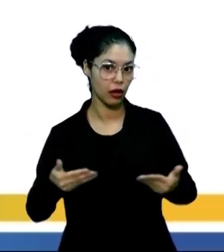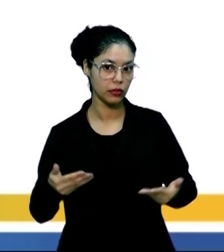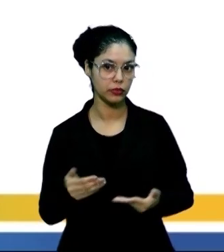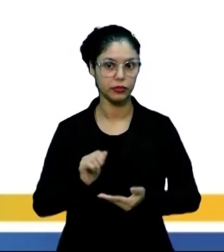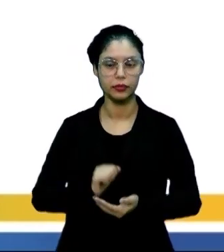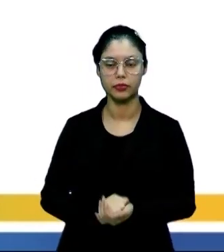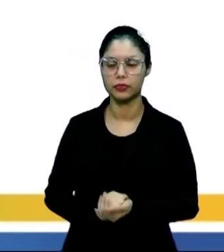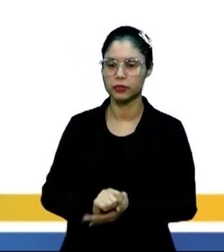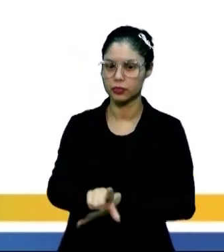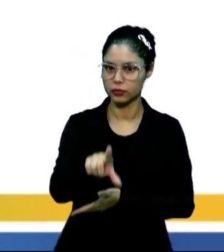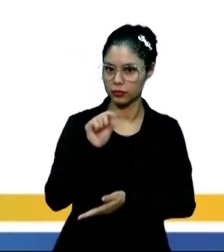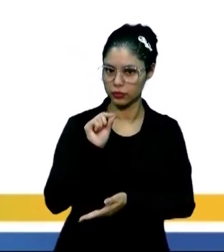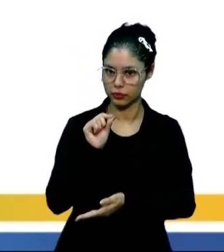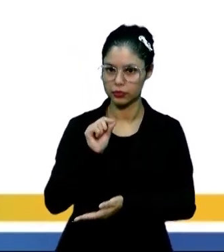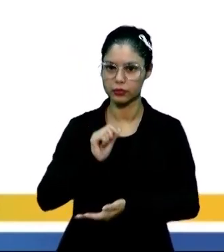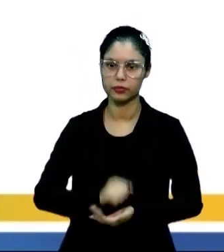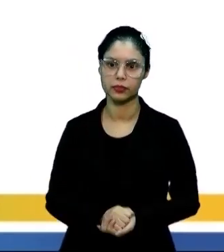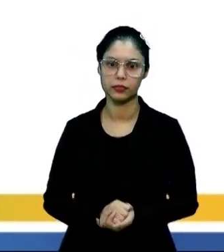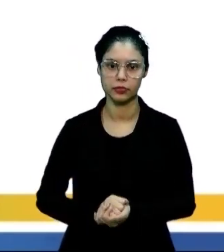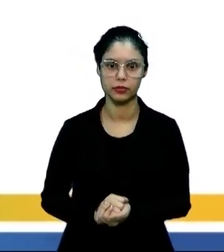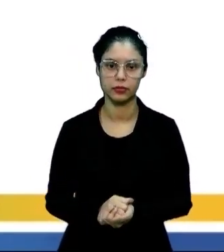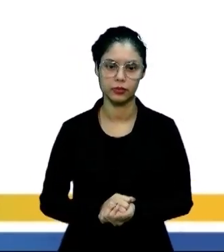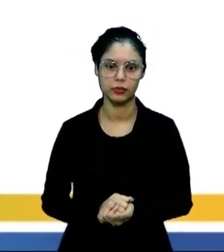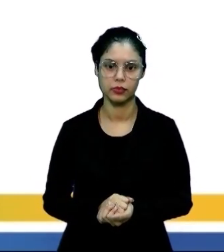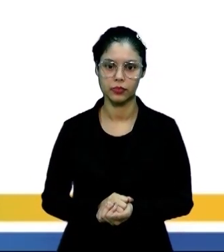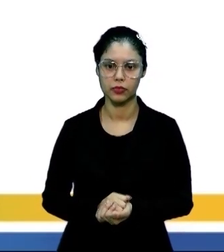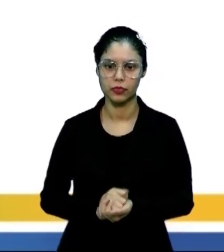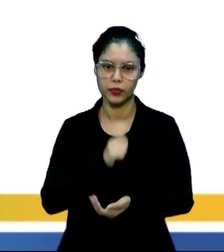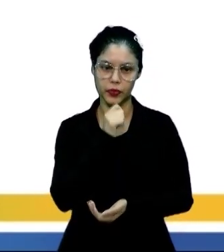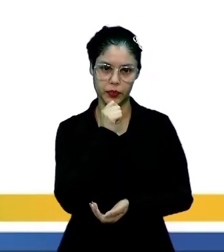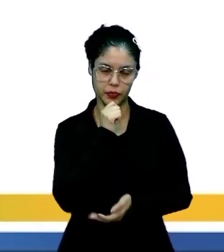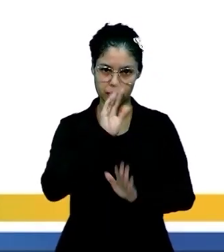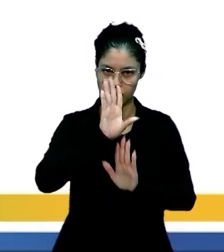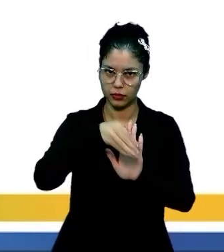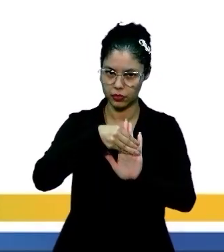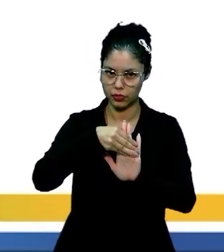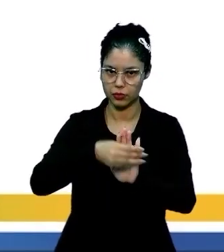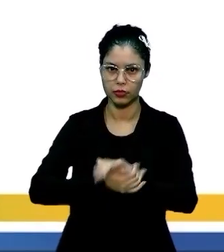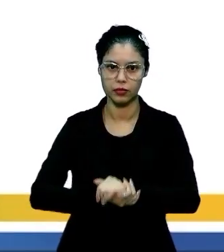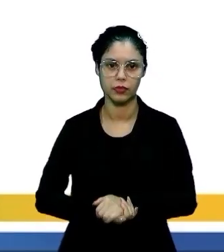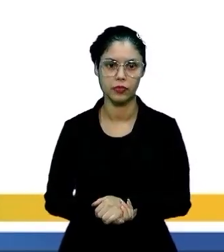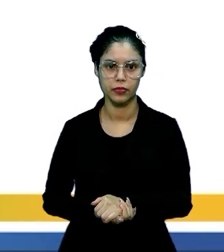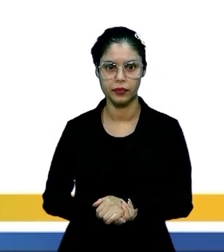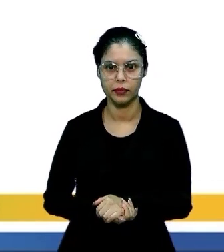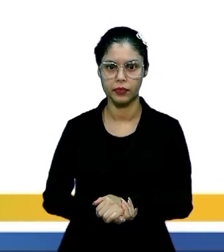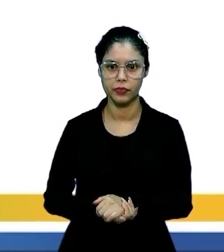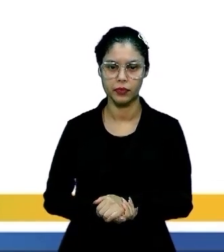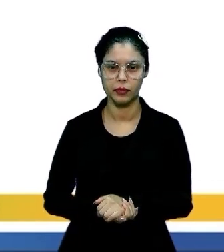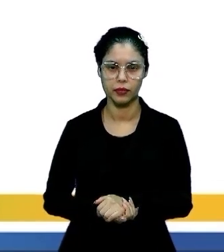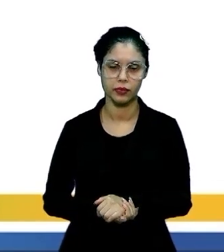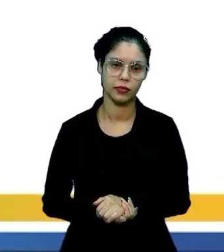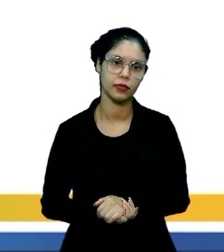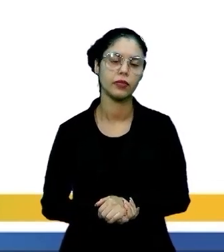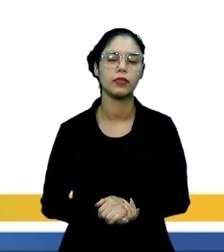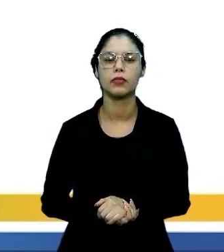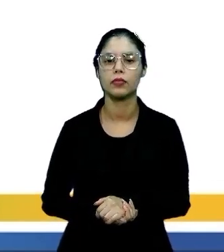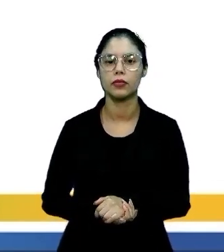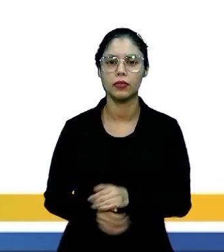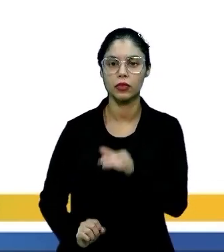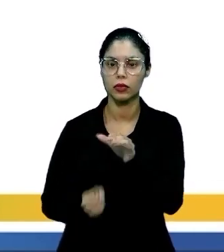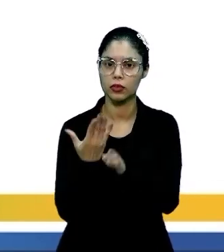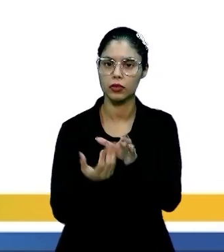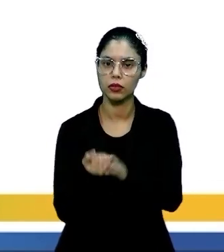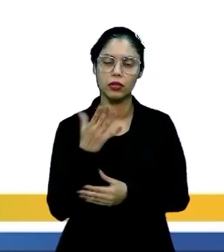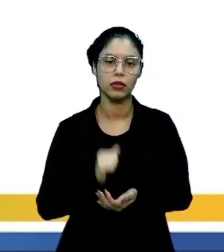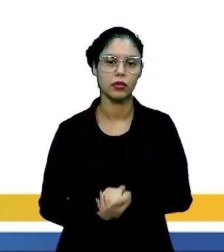as alternativas da questão e ver qual se encaixa no nosso enunciado, ok? Leiam aí comigo.